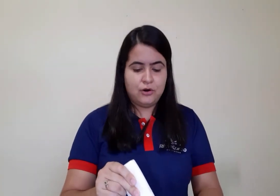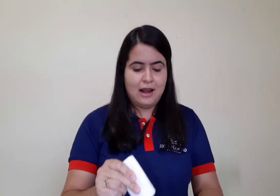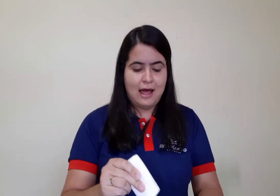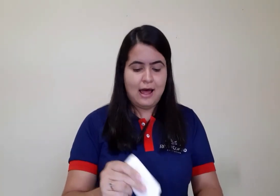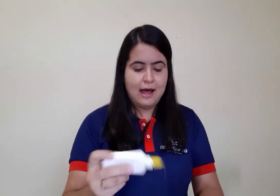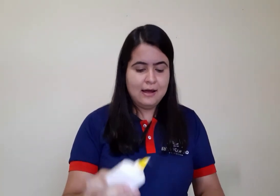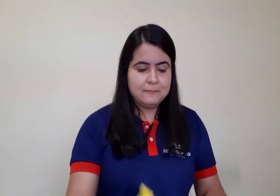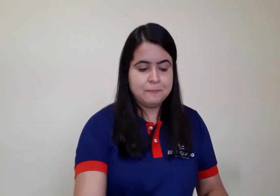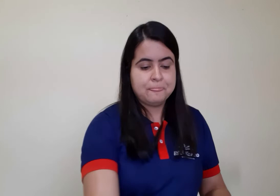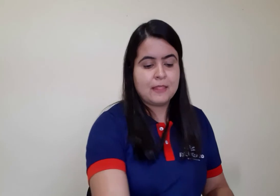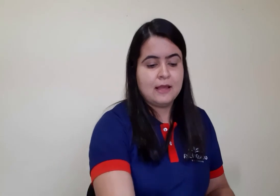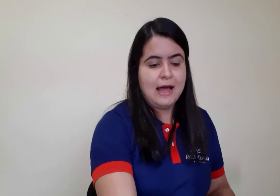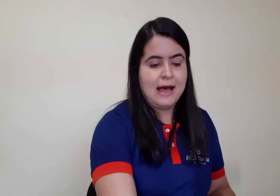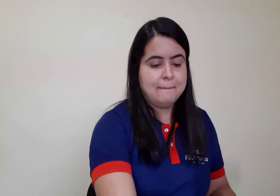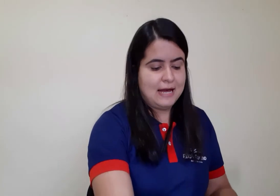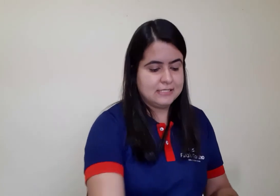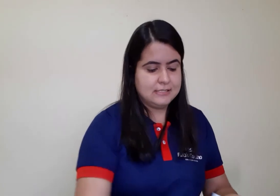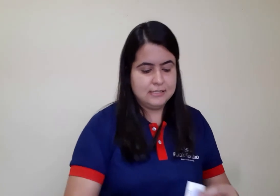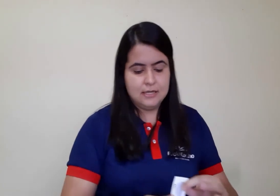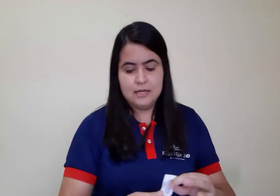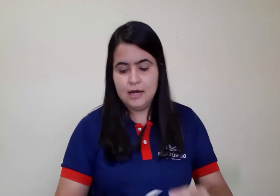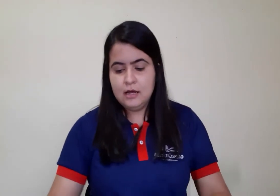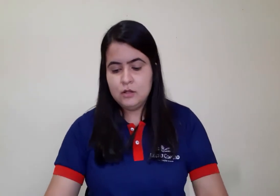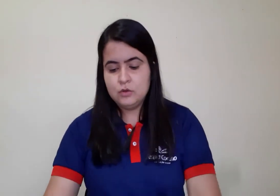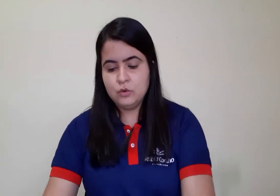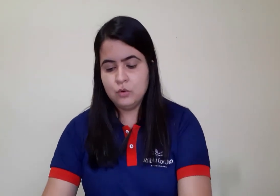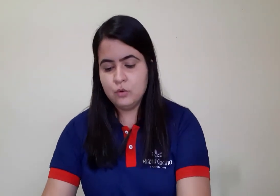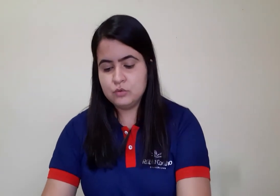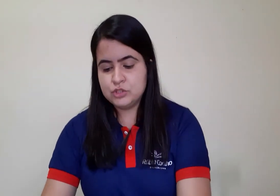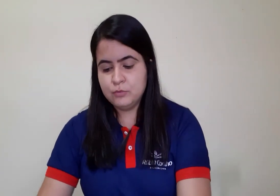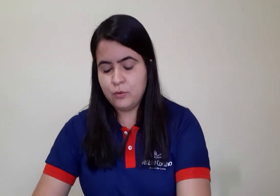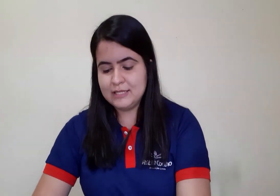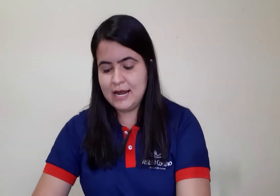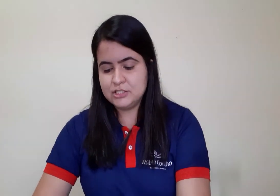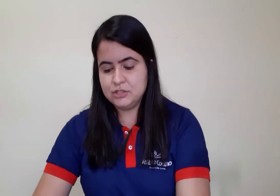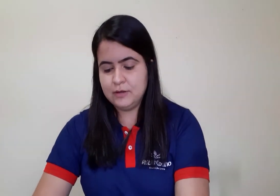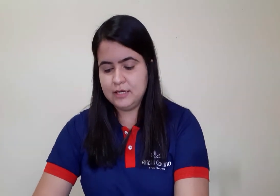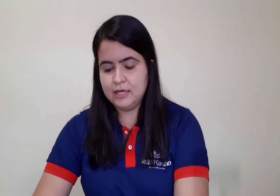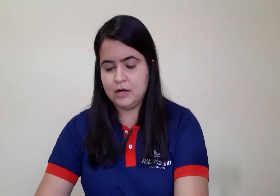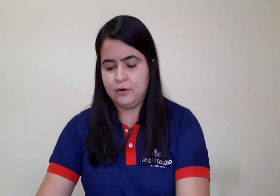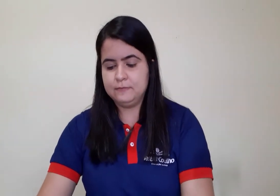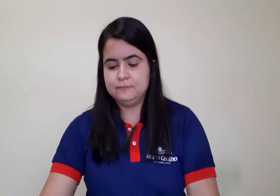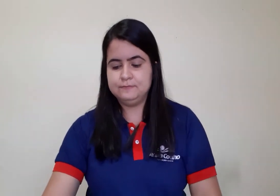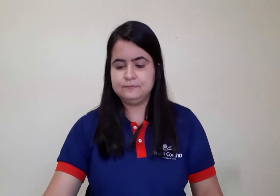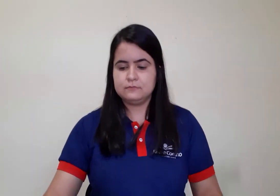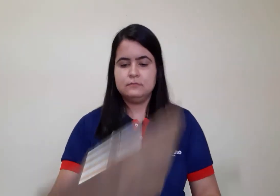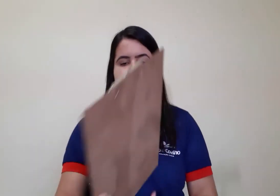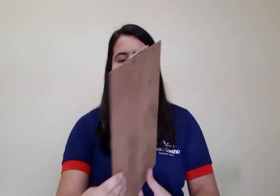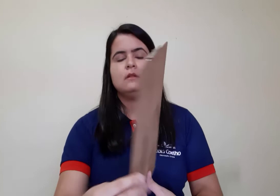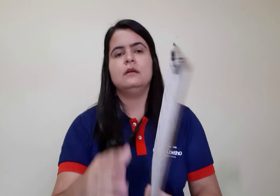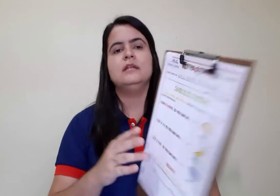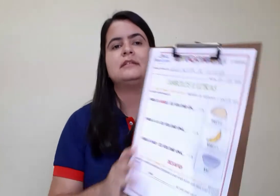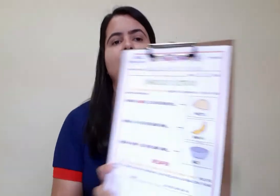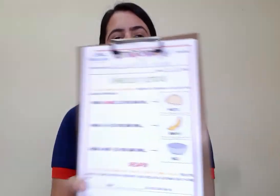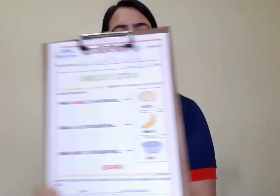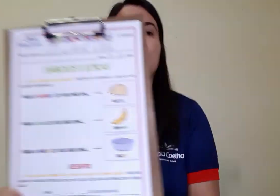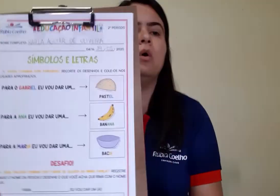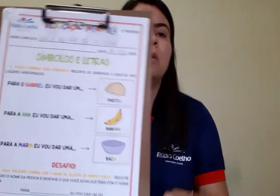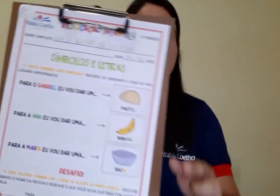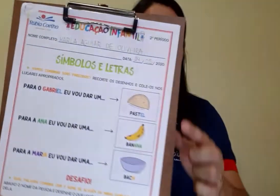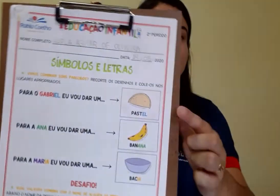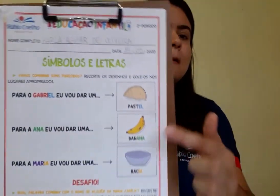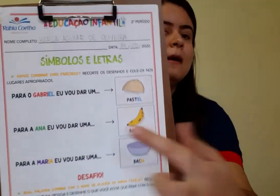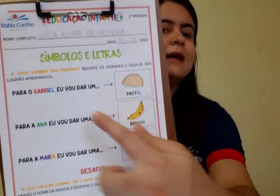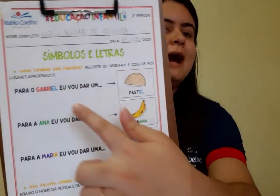pode colar a bacia no último quadradinho aqui, ó. Então,